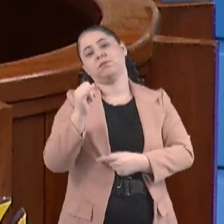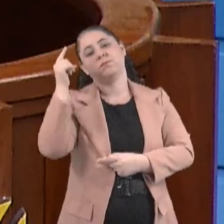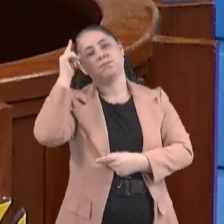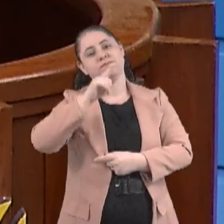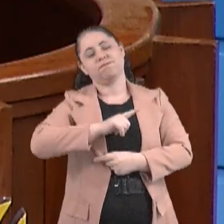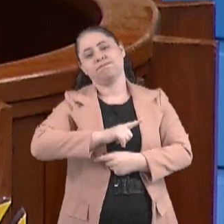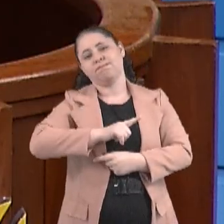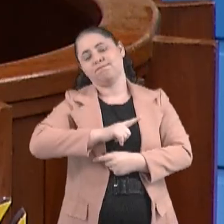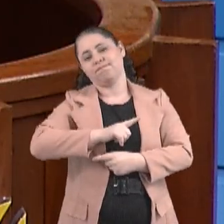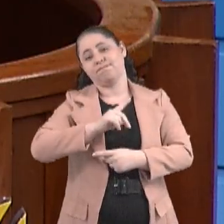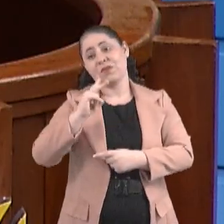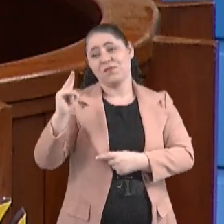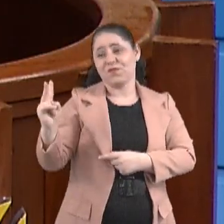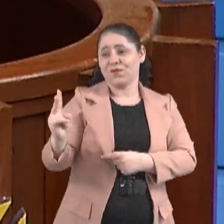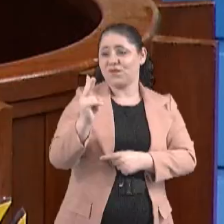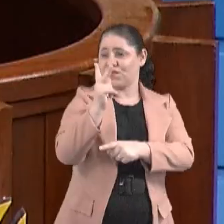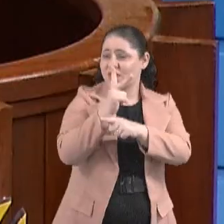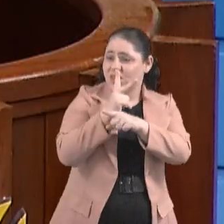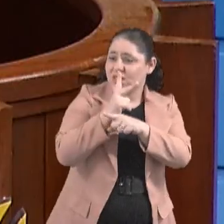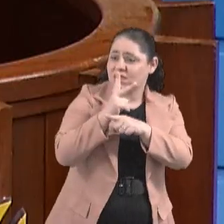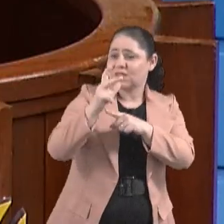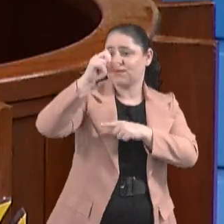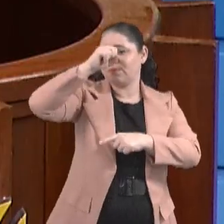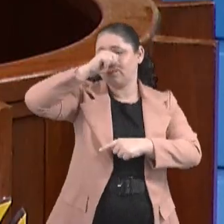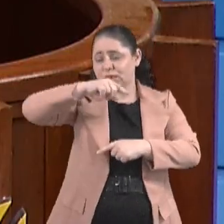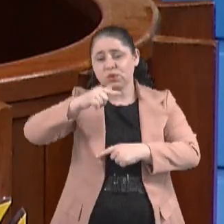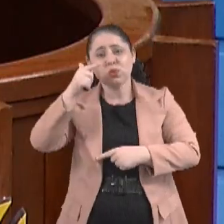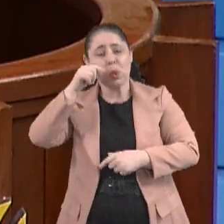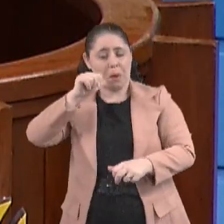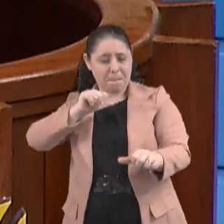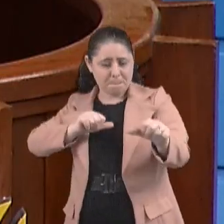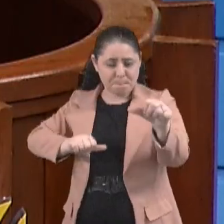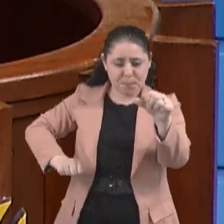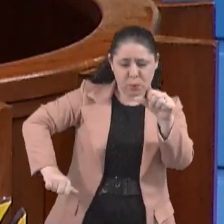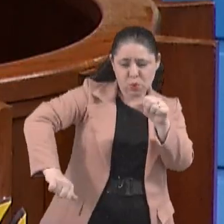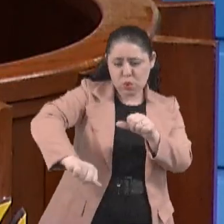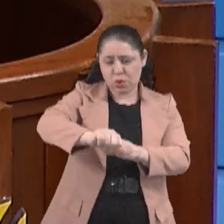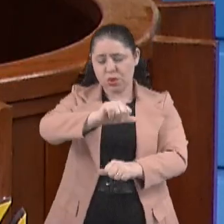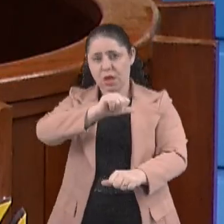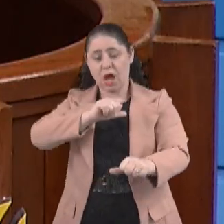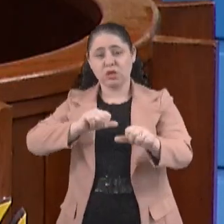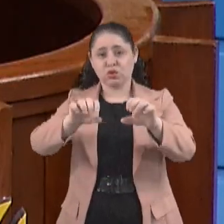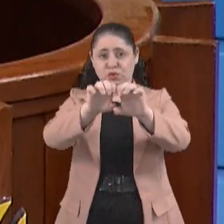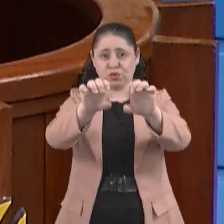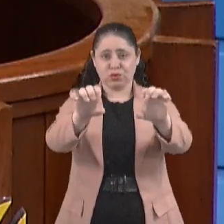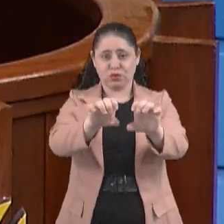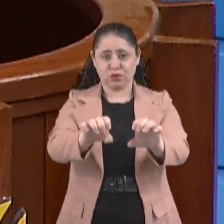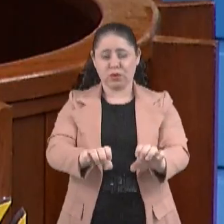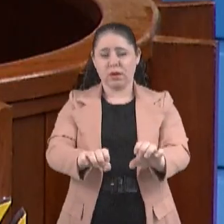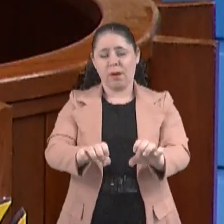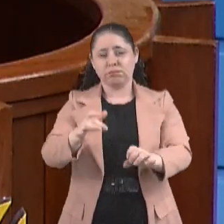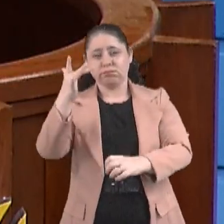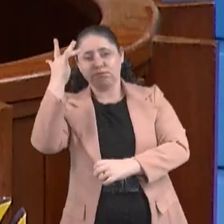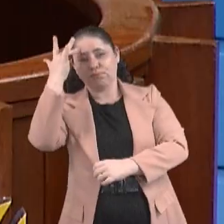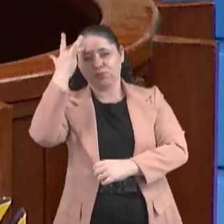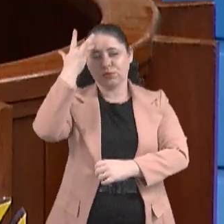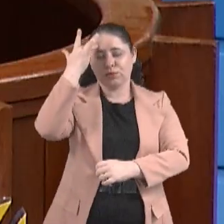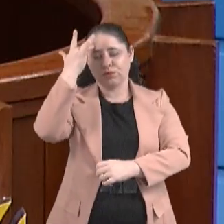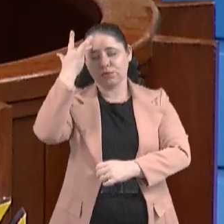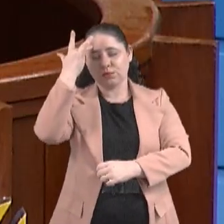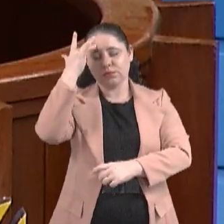esta violência se nós conseguirmos mudar as estruturas de pensamento